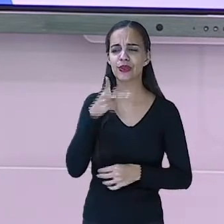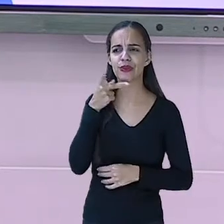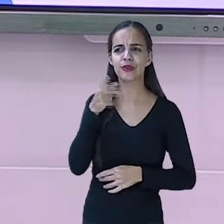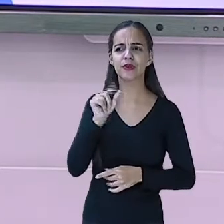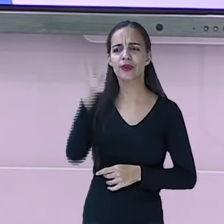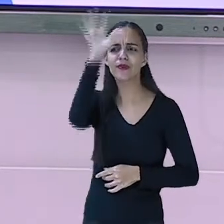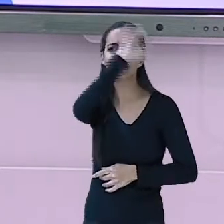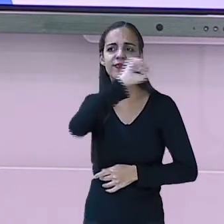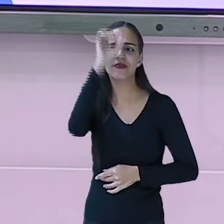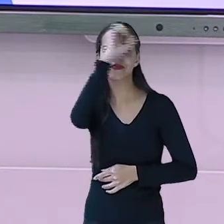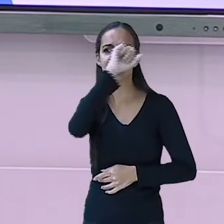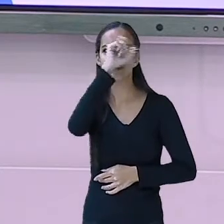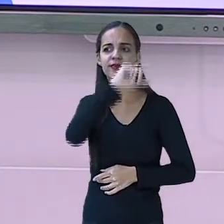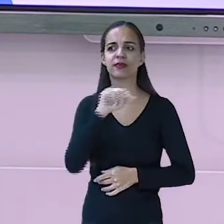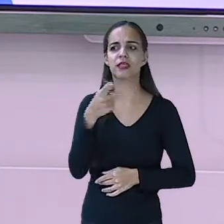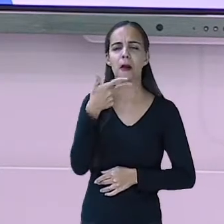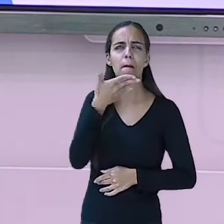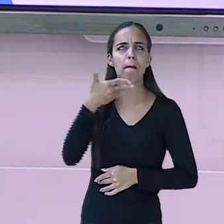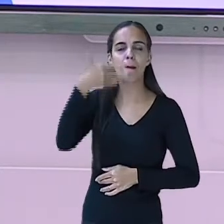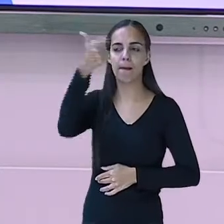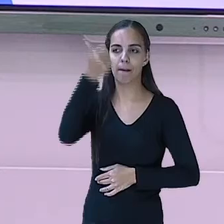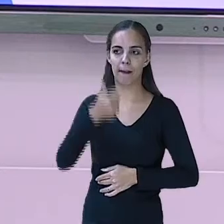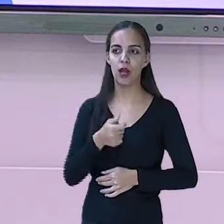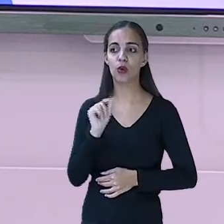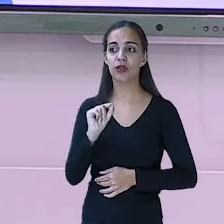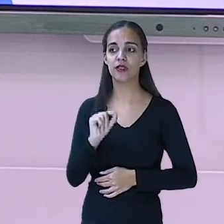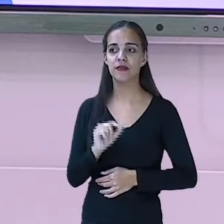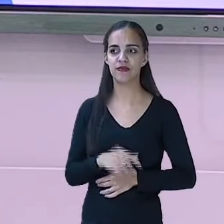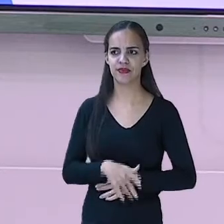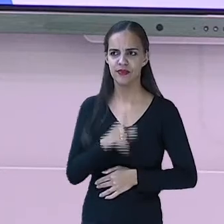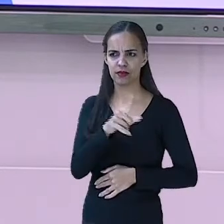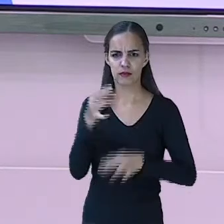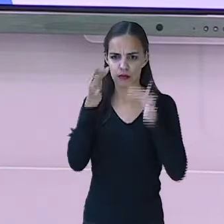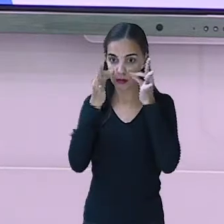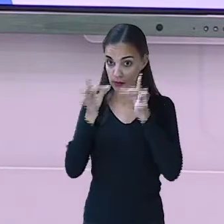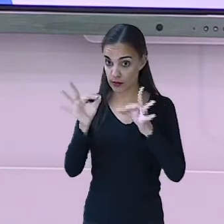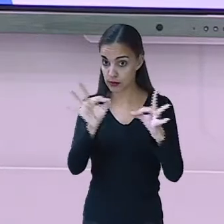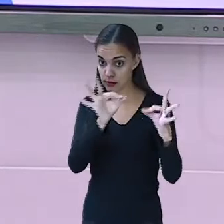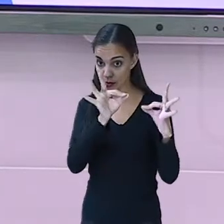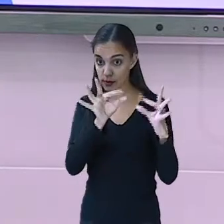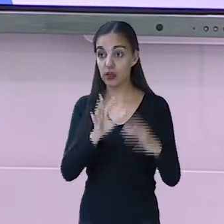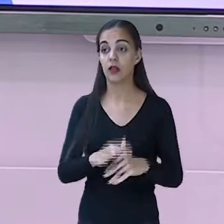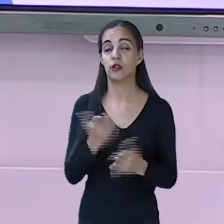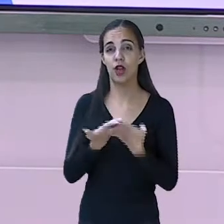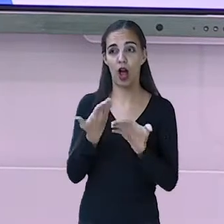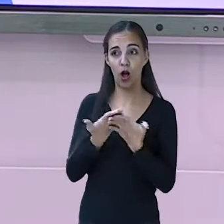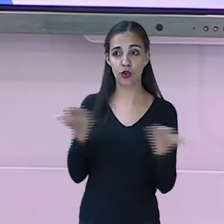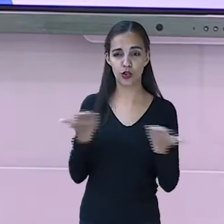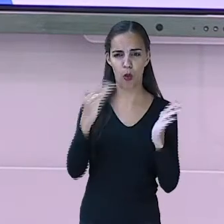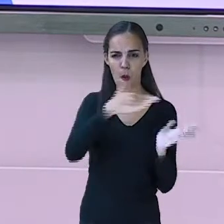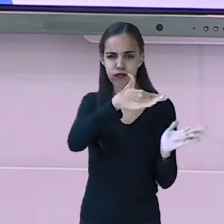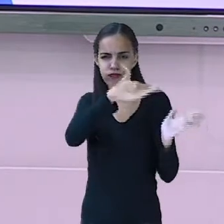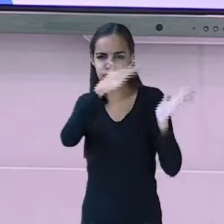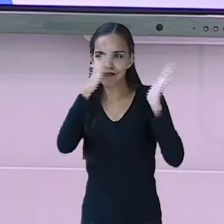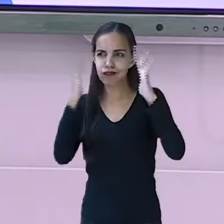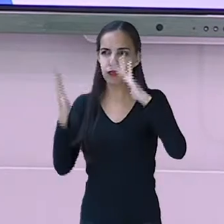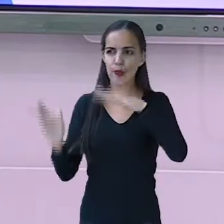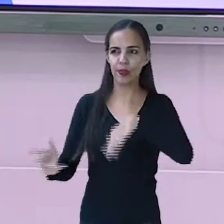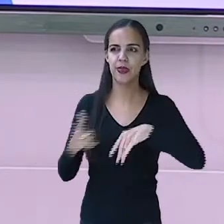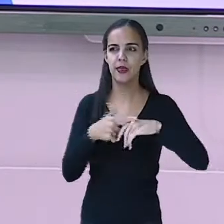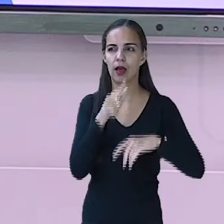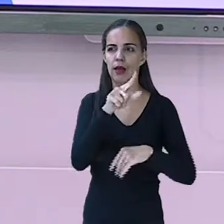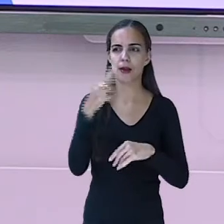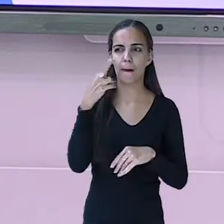vamos aproveitar da melhor maneira. Como? Fique atento à aula de hoje, aos comentários,